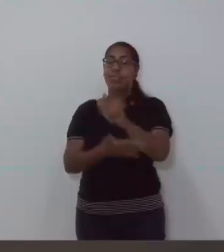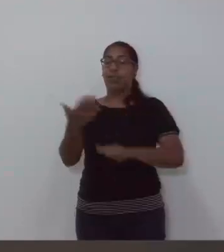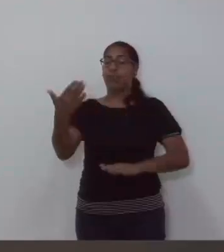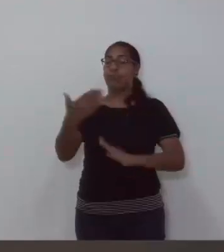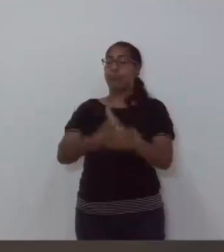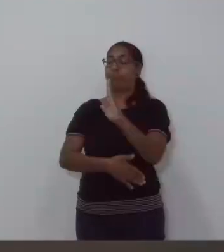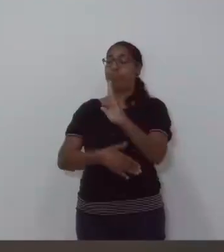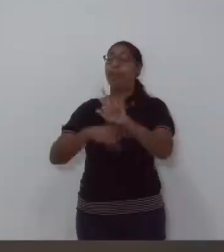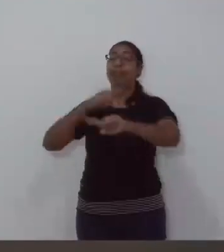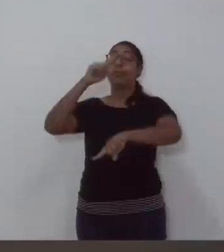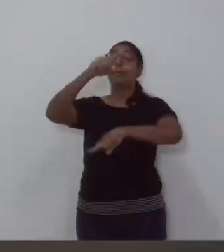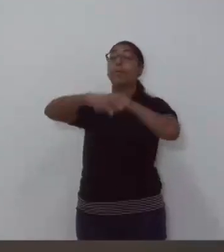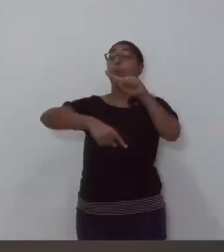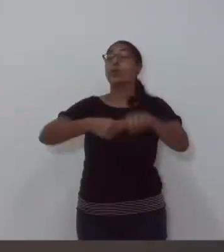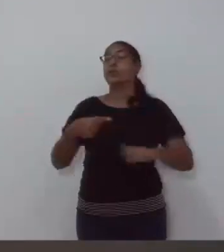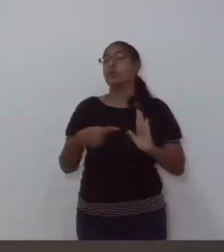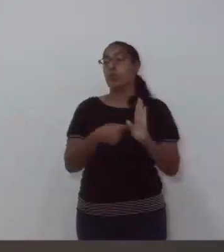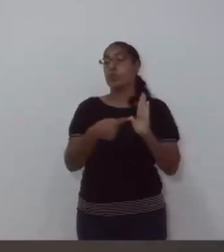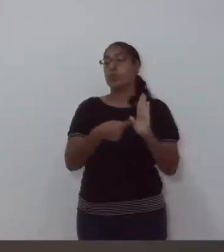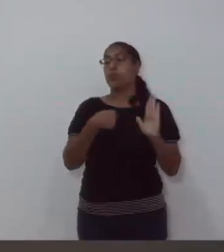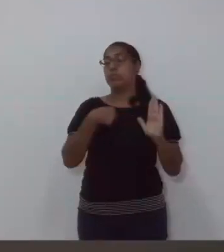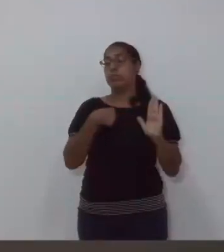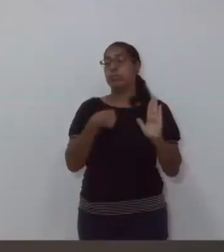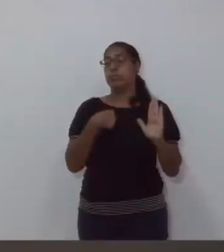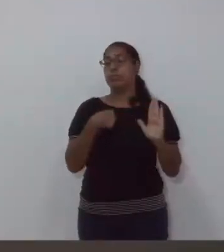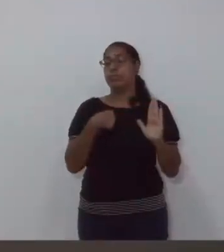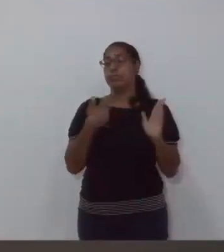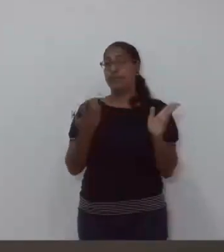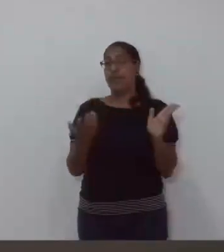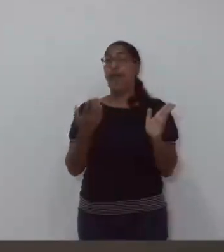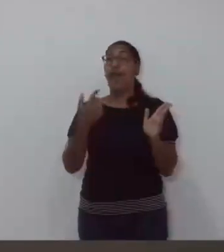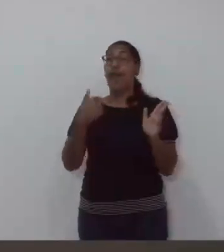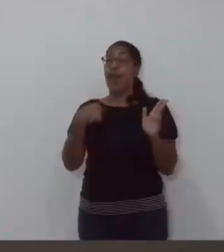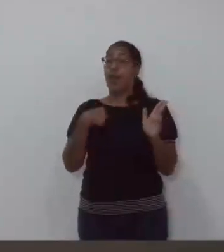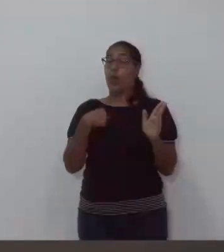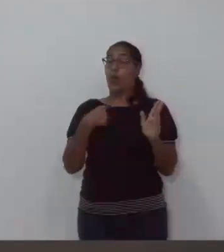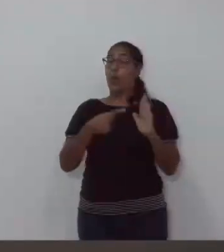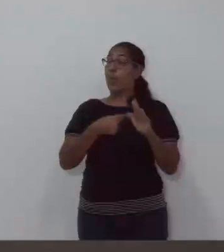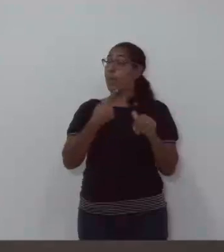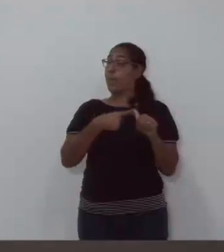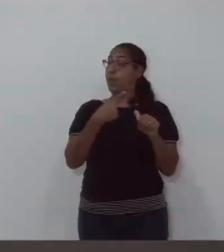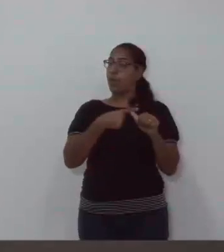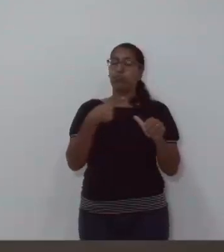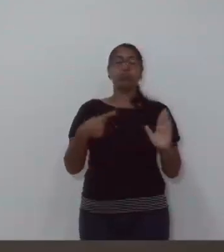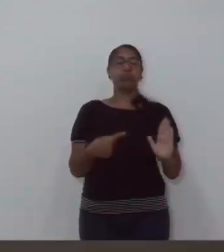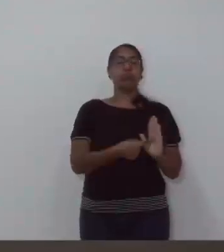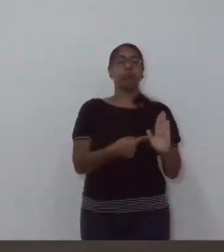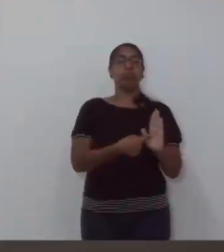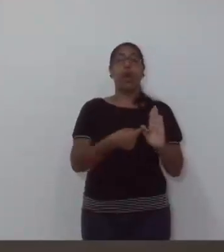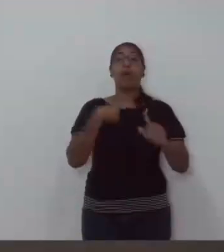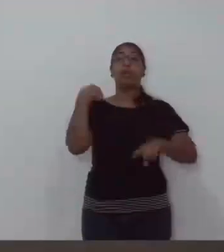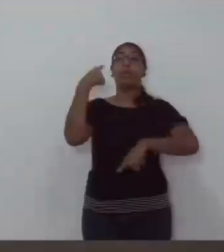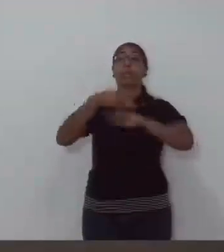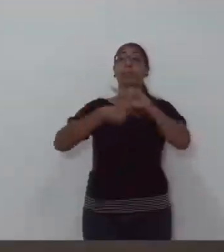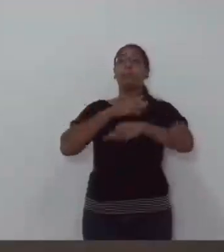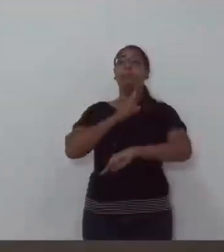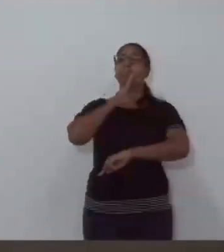obra, depois da minha denúncia. Que ela só entregou o documento lá depois da minha denúncia. Então, por que não